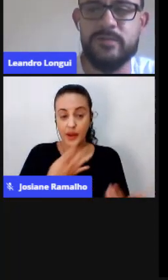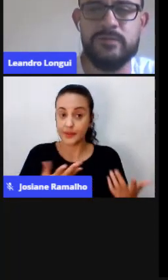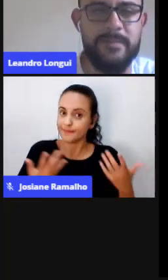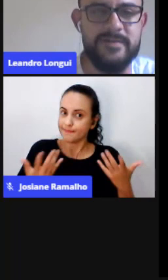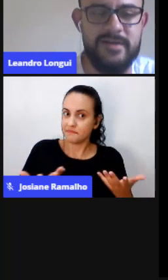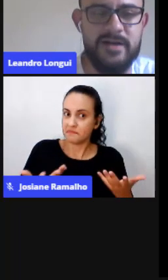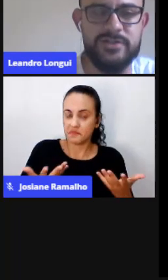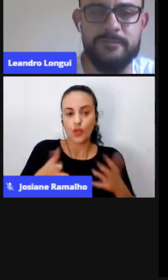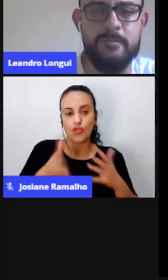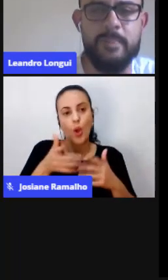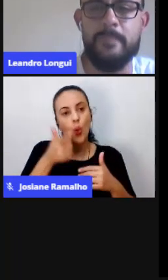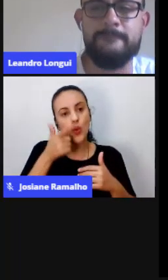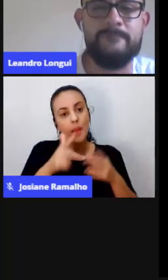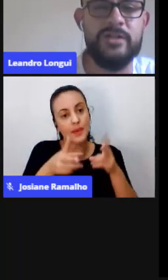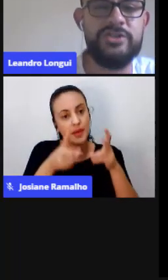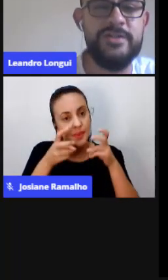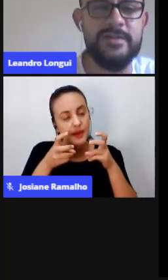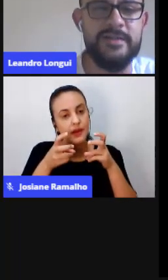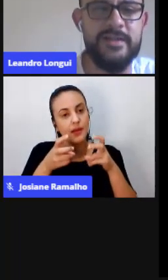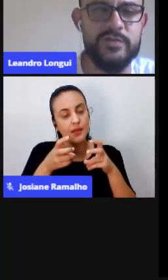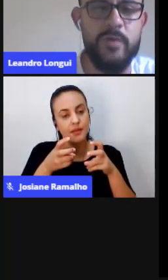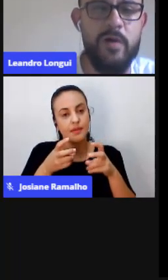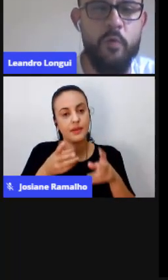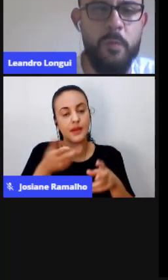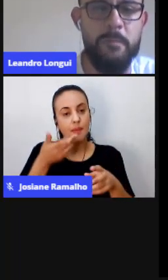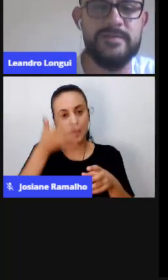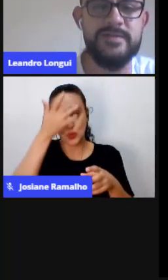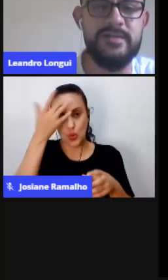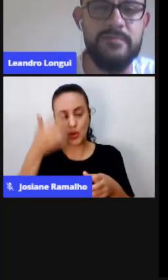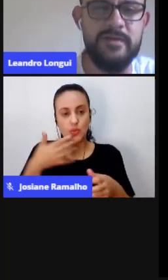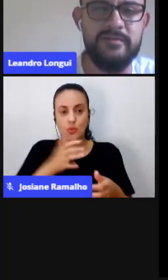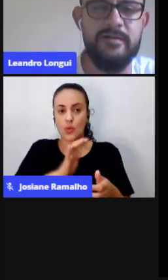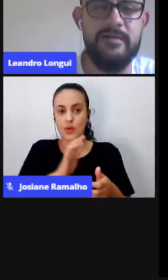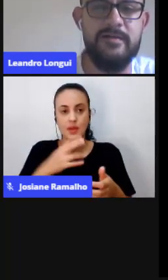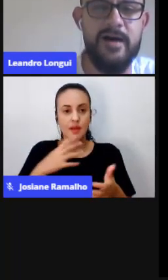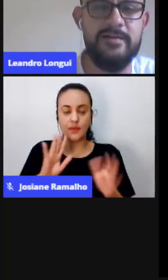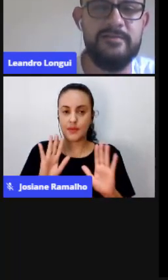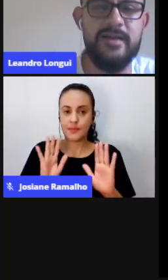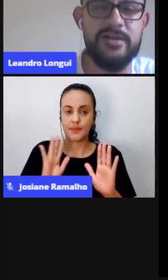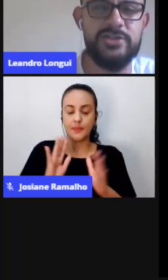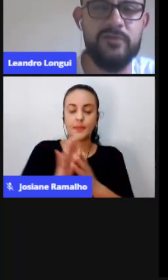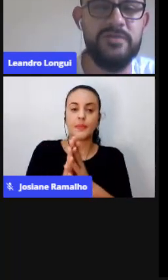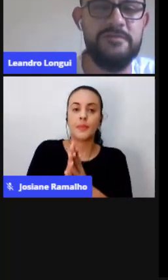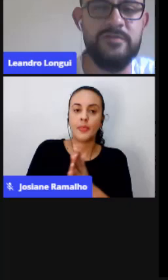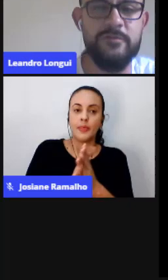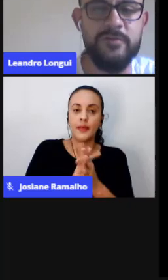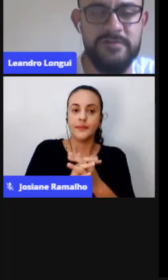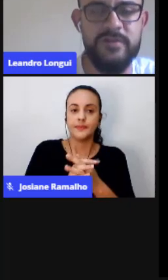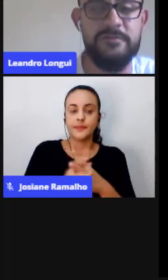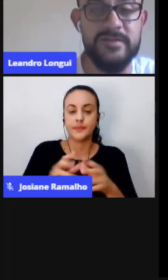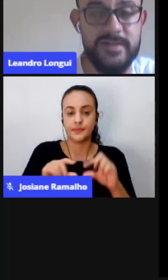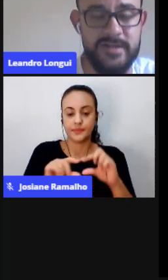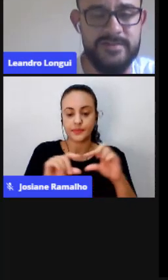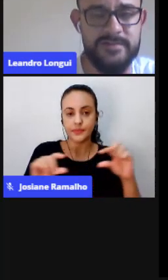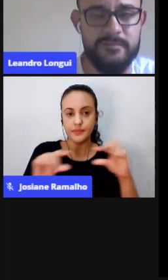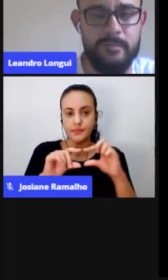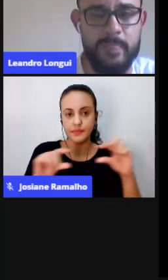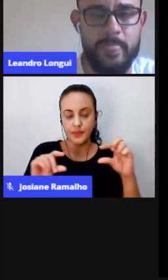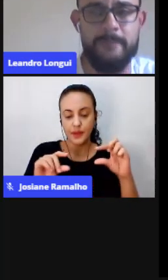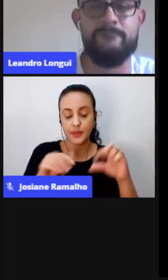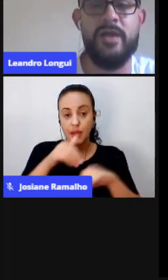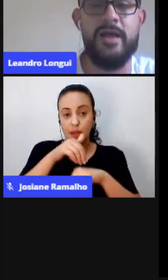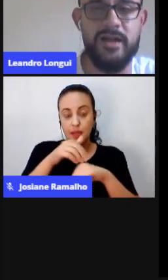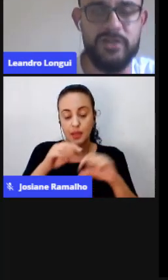Já na segunda passagem, dizem que a sua culpa se limita a lhe terem achado o livrinho